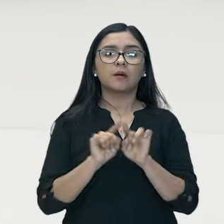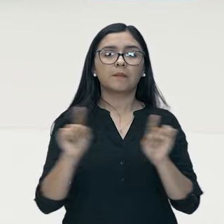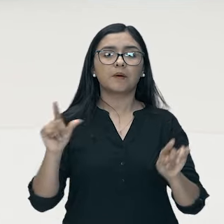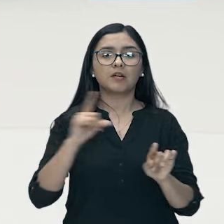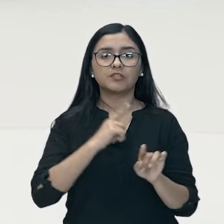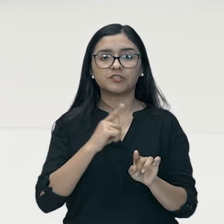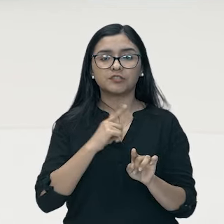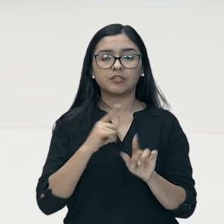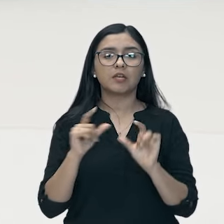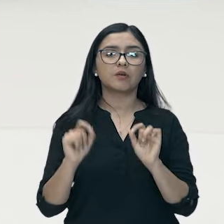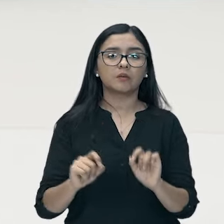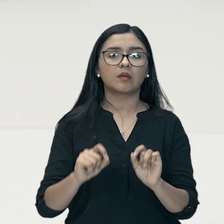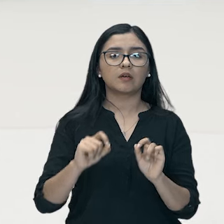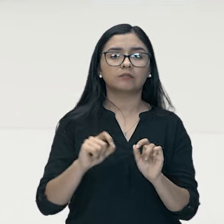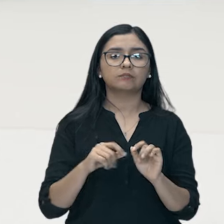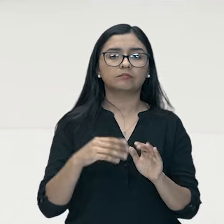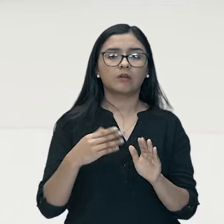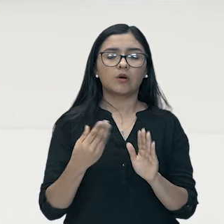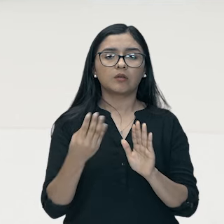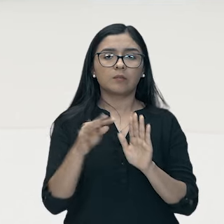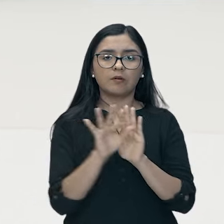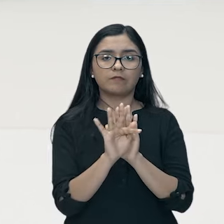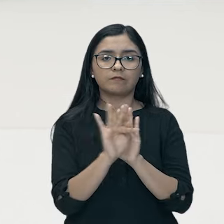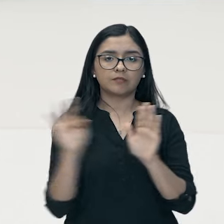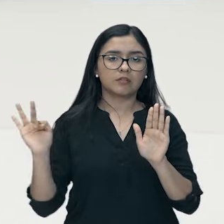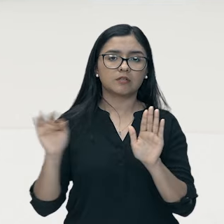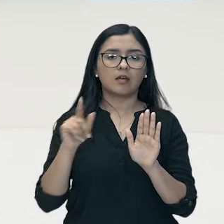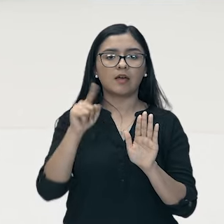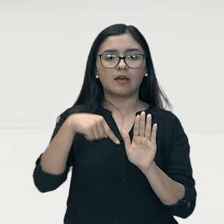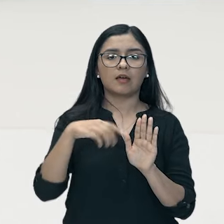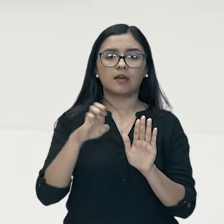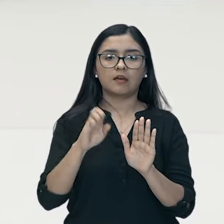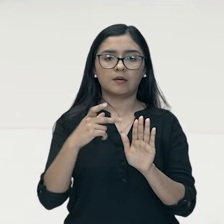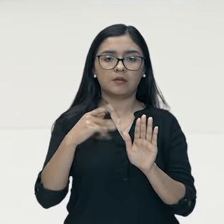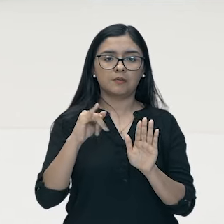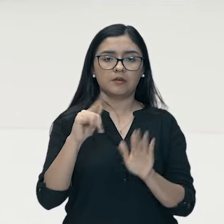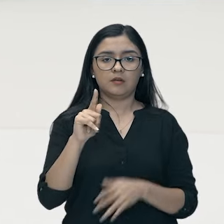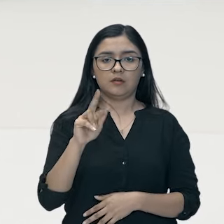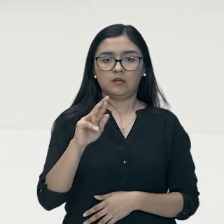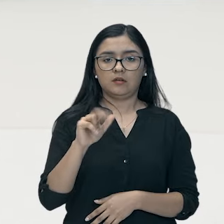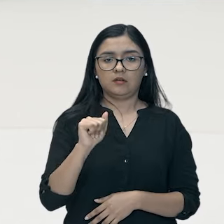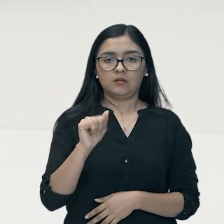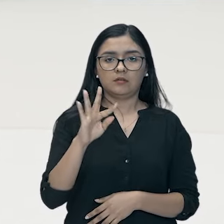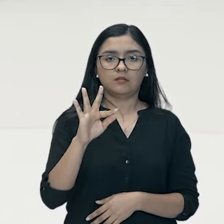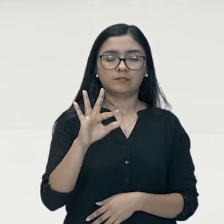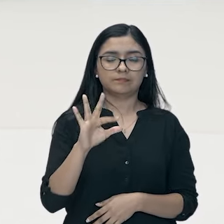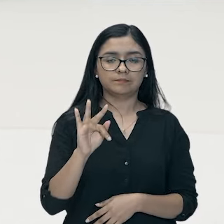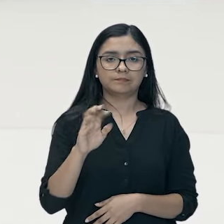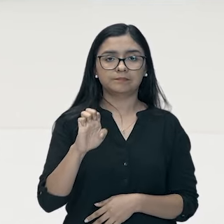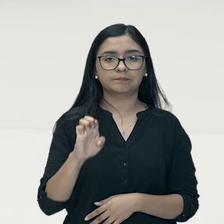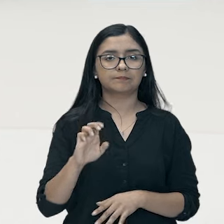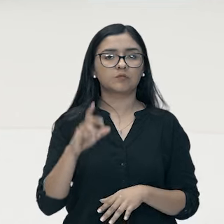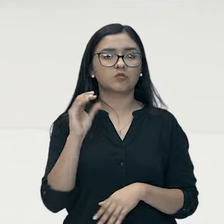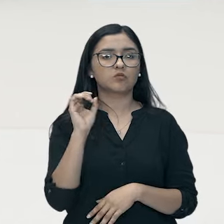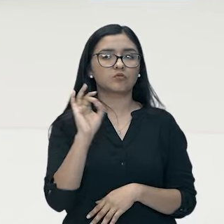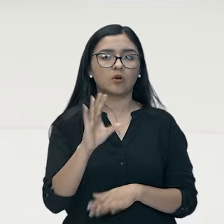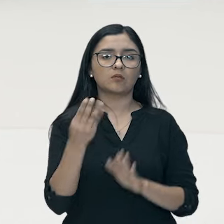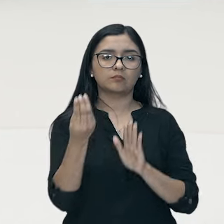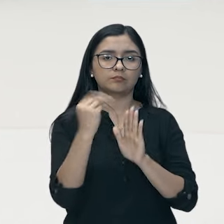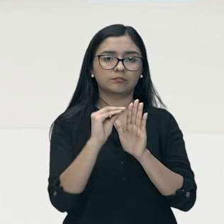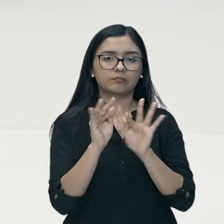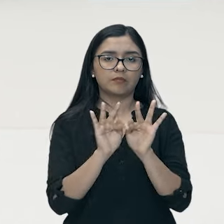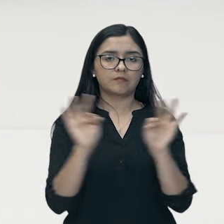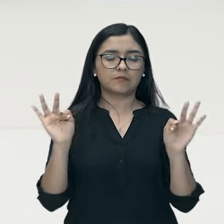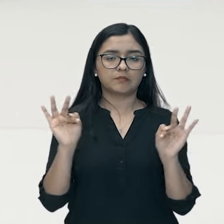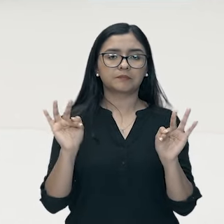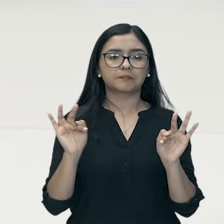que deixa uma frasezinha esse processo é epígrafe tá bom Eu só coloco lá uma frase digamos de efeito de